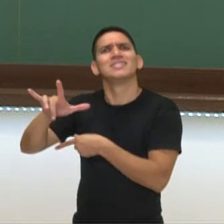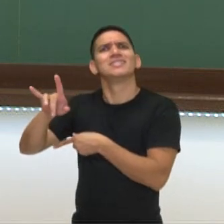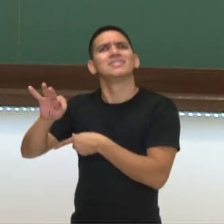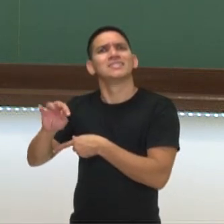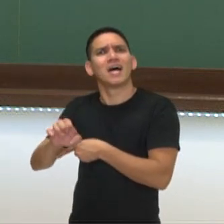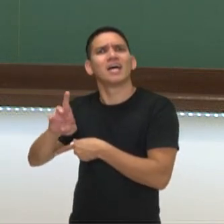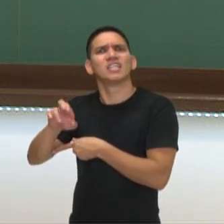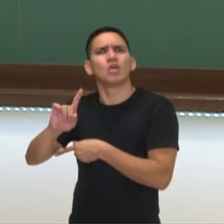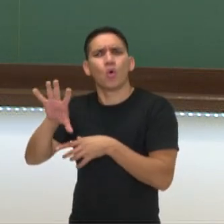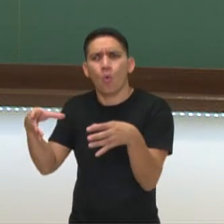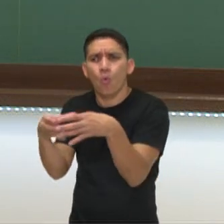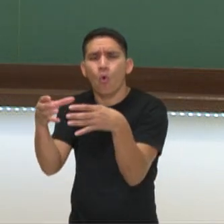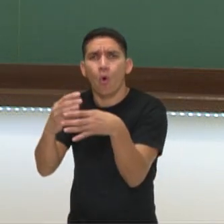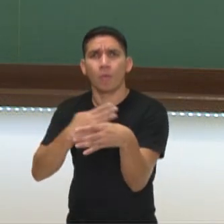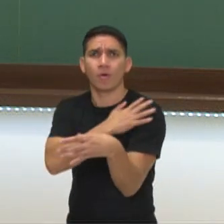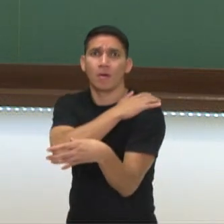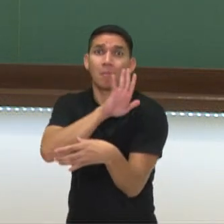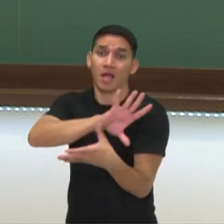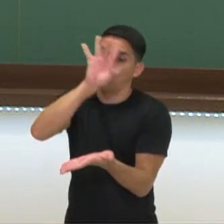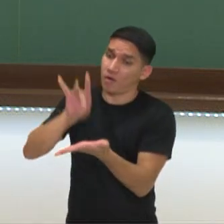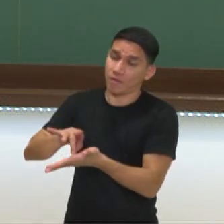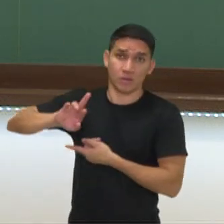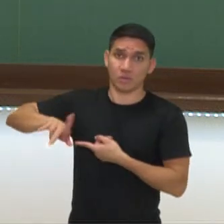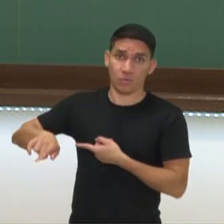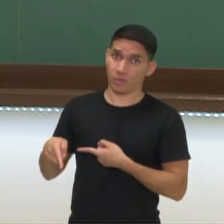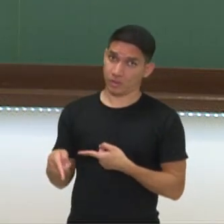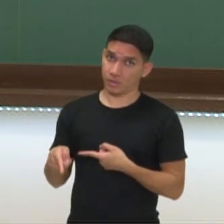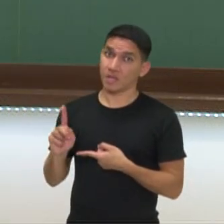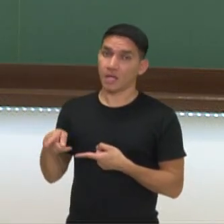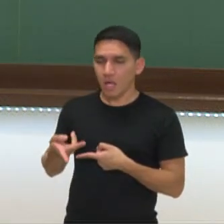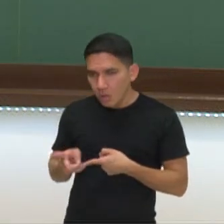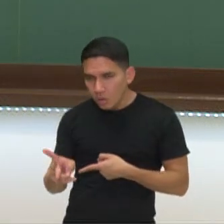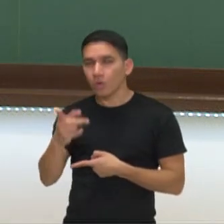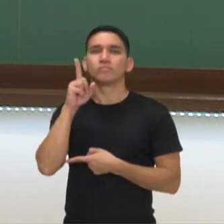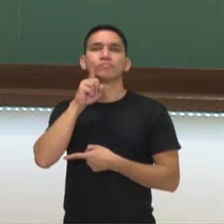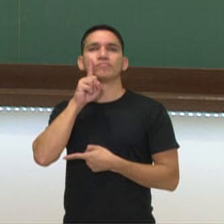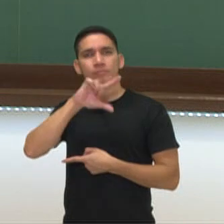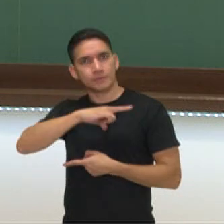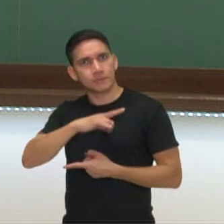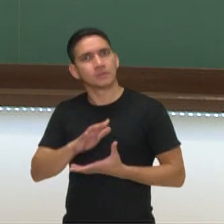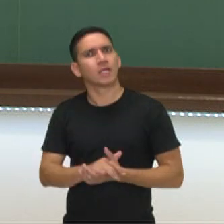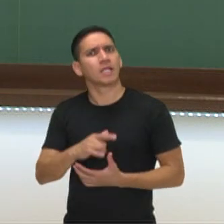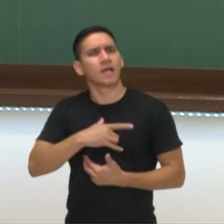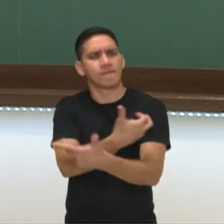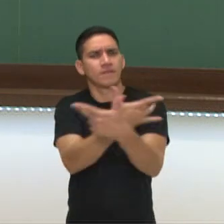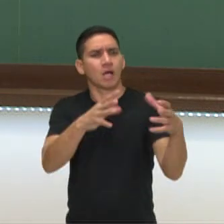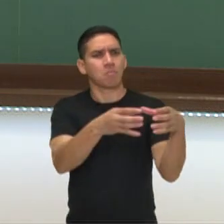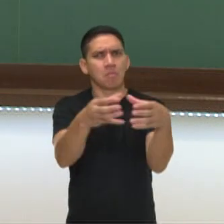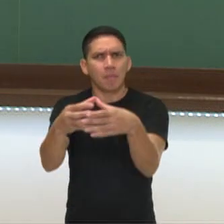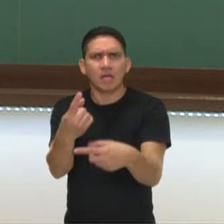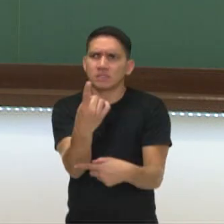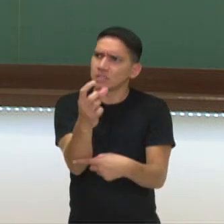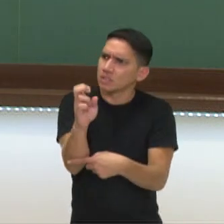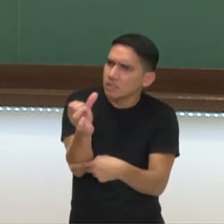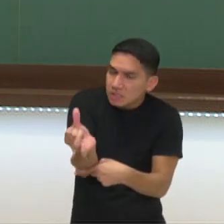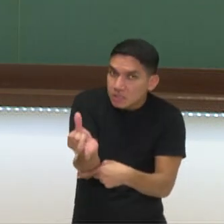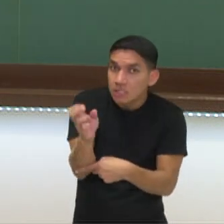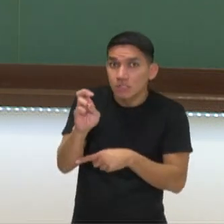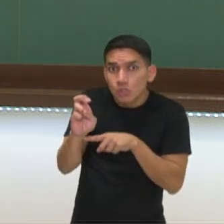não oficiais, que então aí em atuação nos Estados Unidos. Repara, são muitos grupos, 165